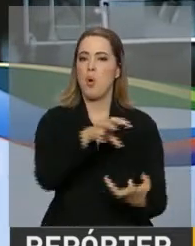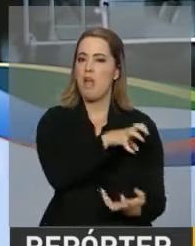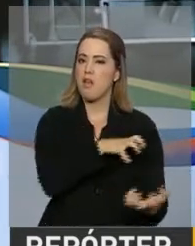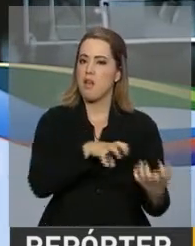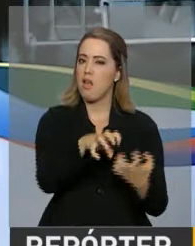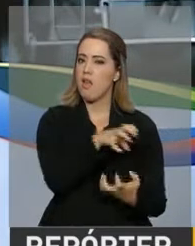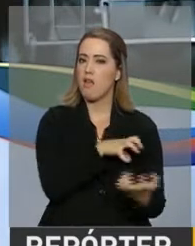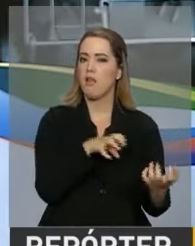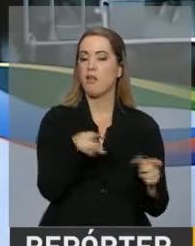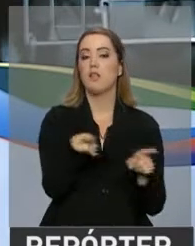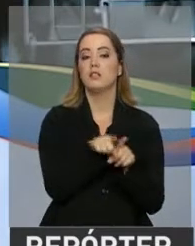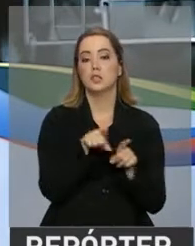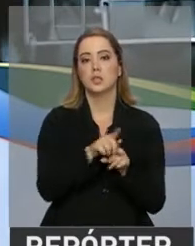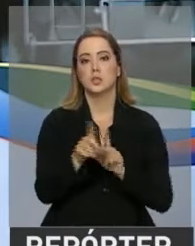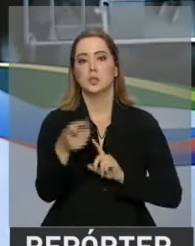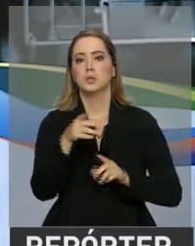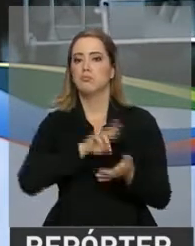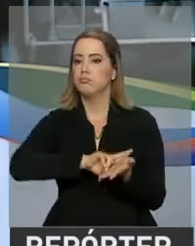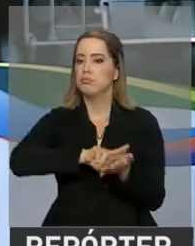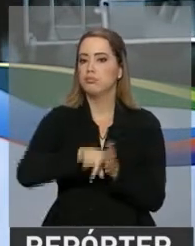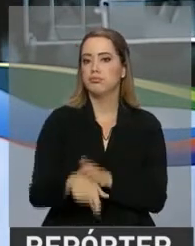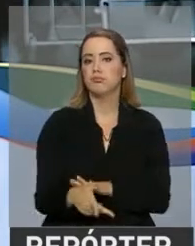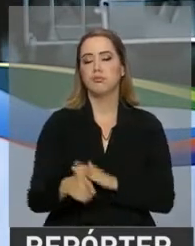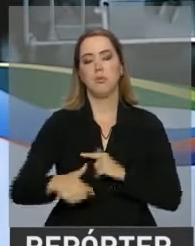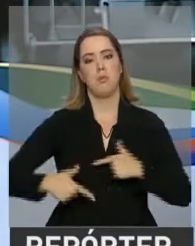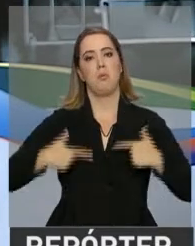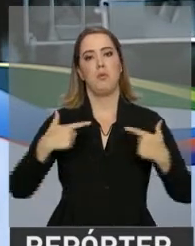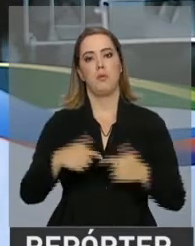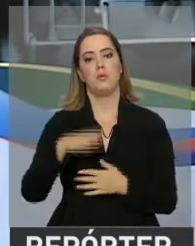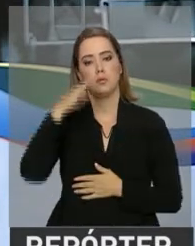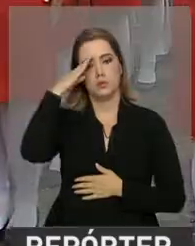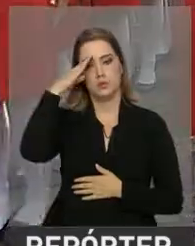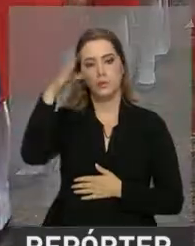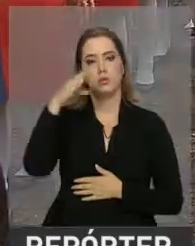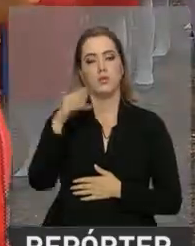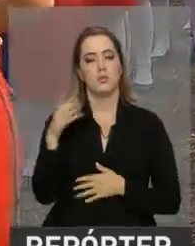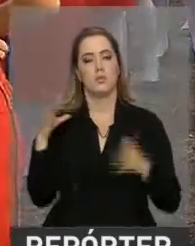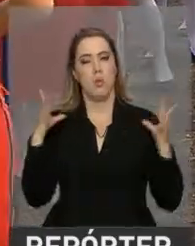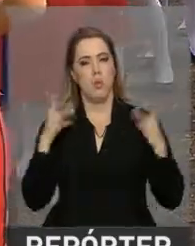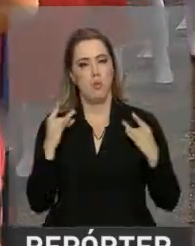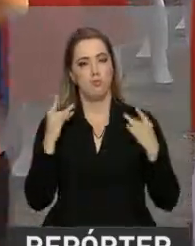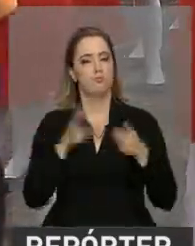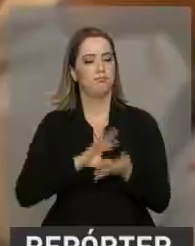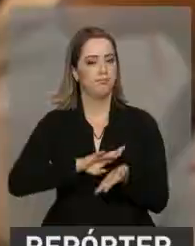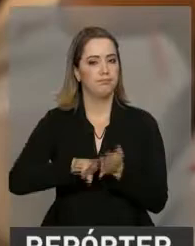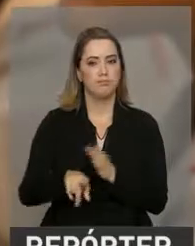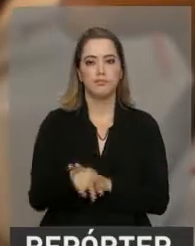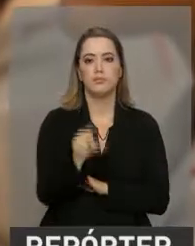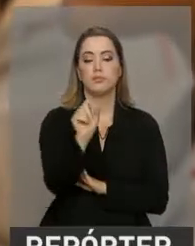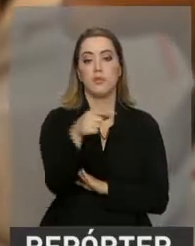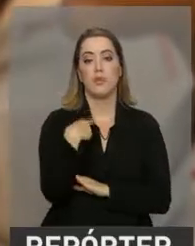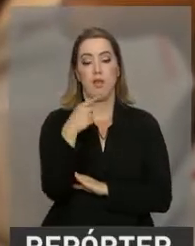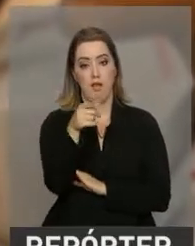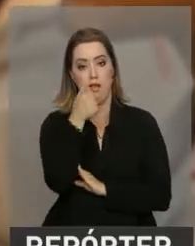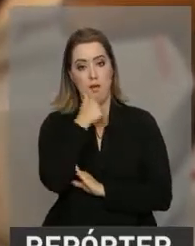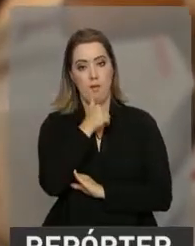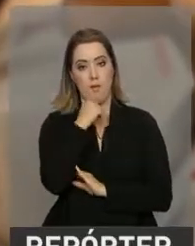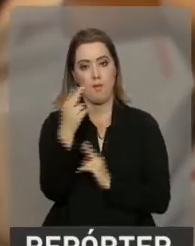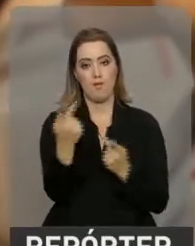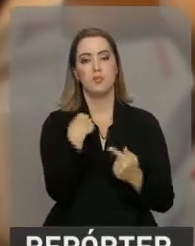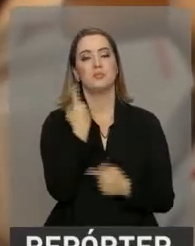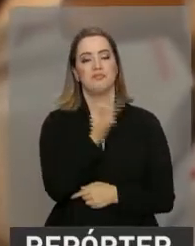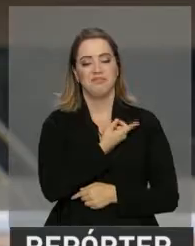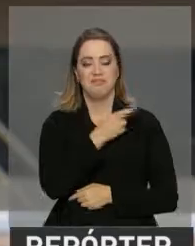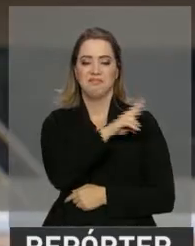de de intendência logística tanto oficial como sargento e se depender da Lorena nós mulheres vamos estar muito